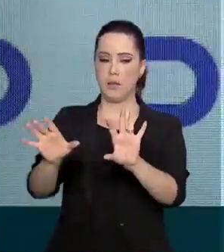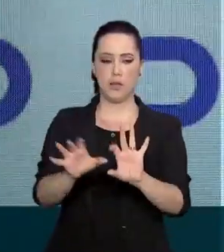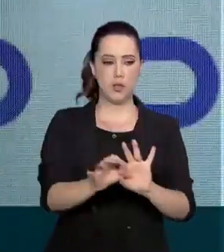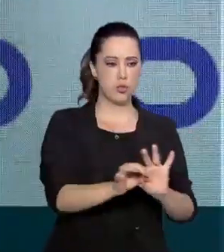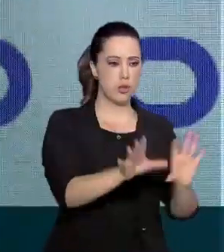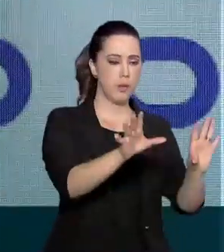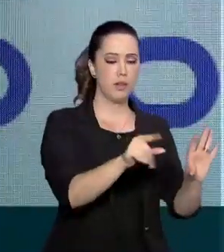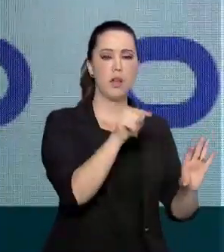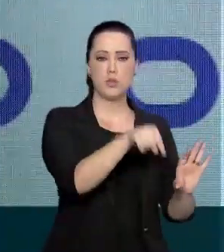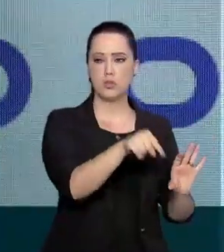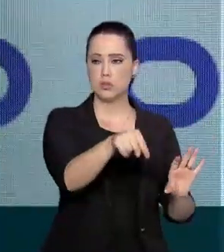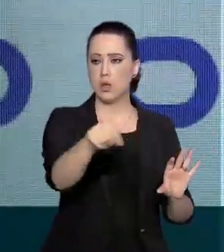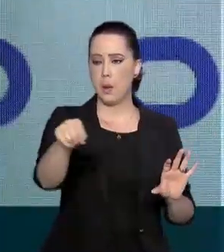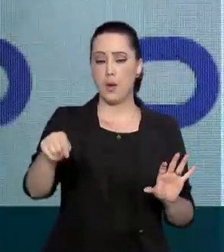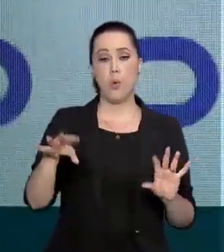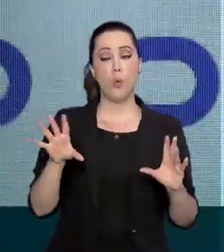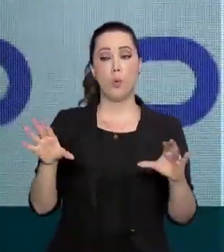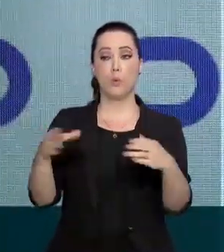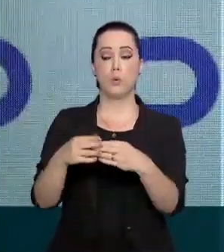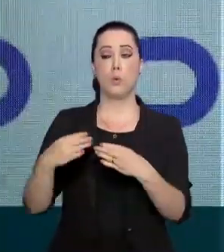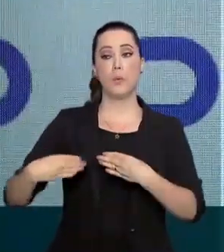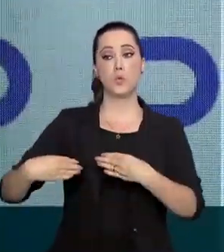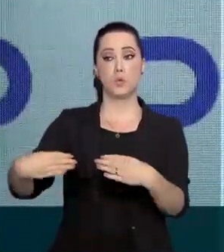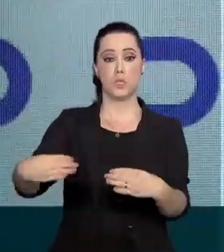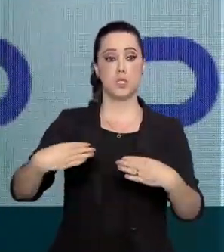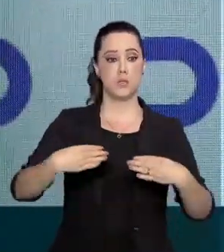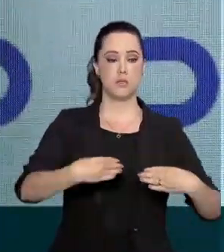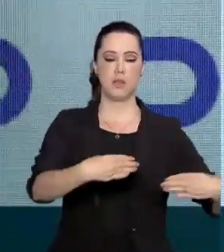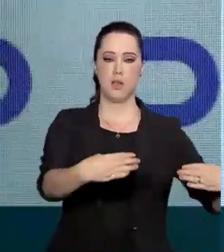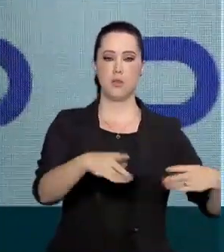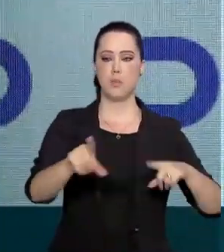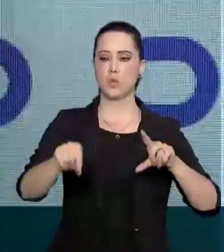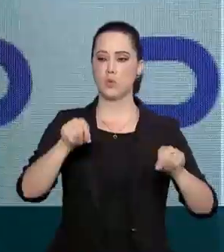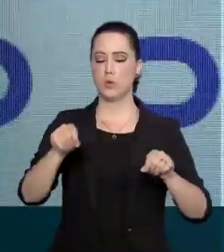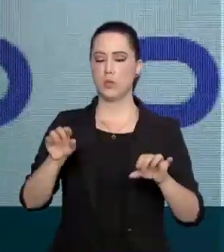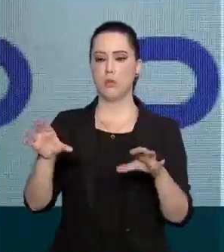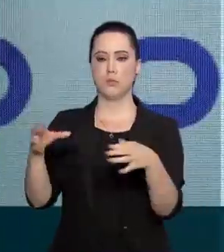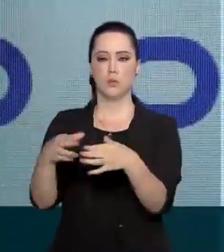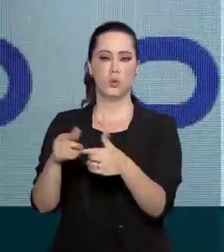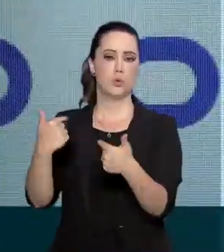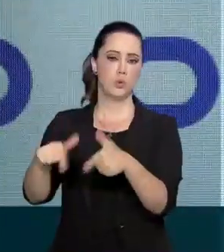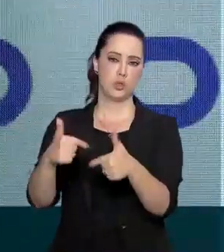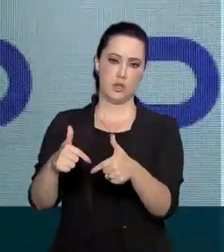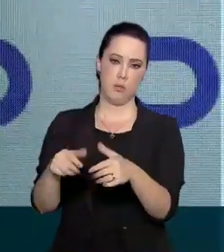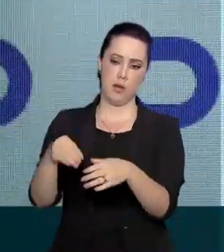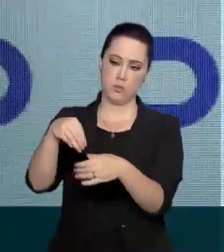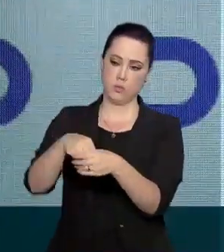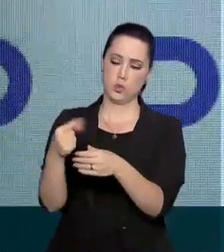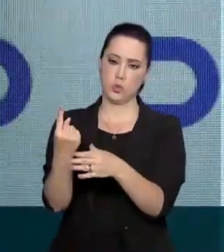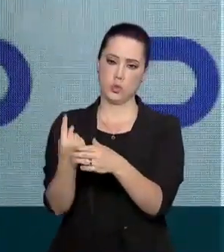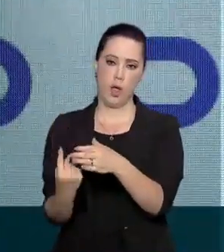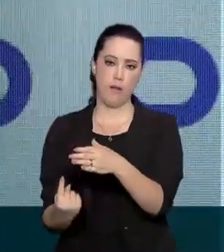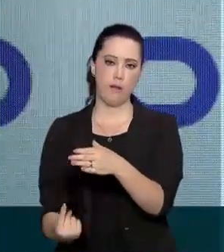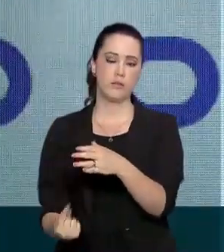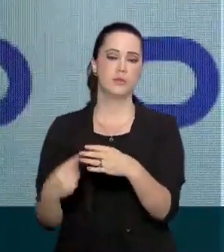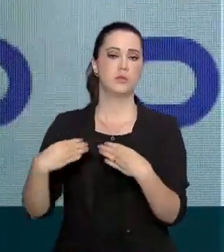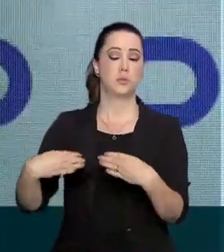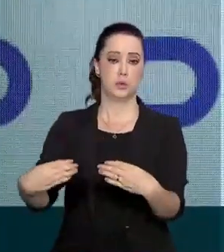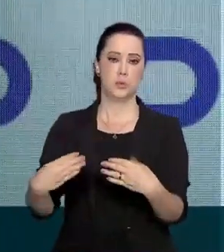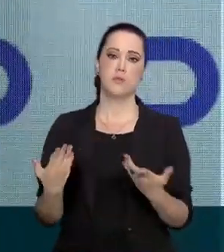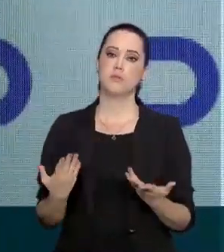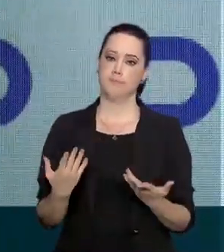para escolher integralmente as pessoas do seu ministério. E assim foi